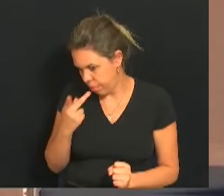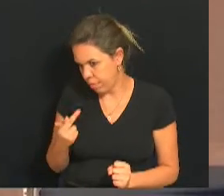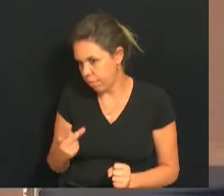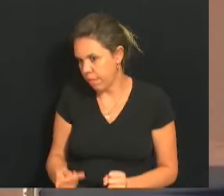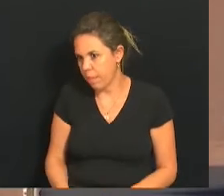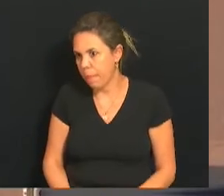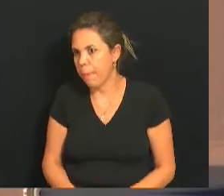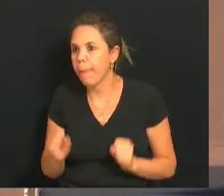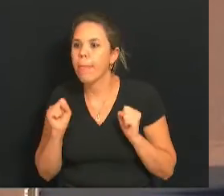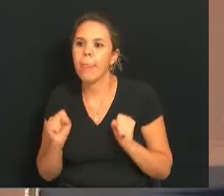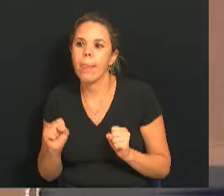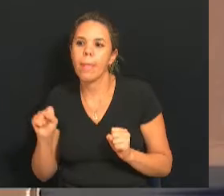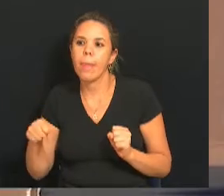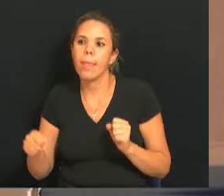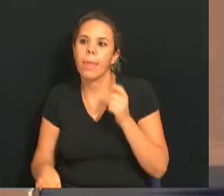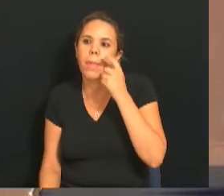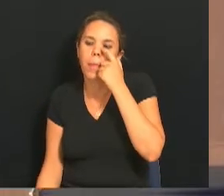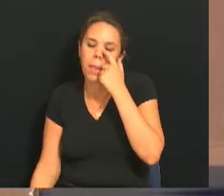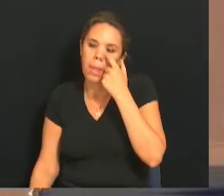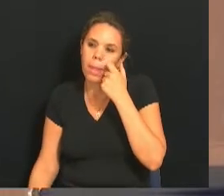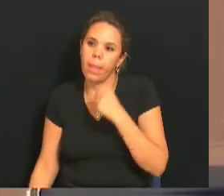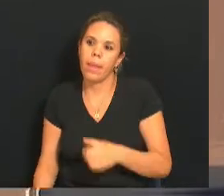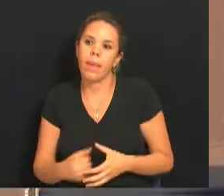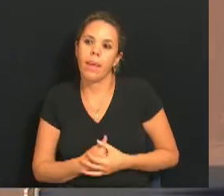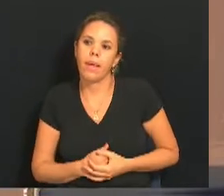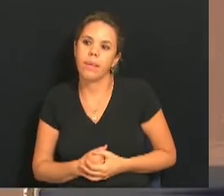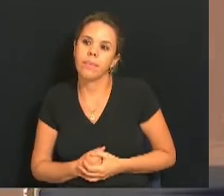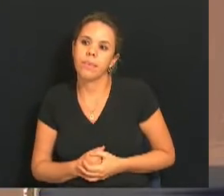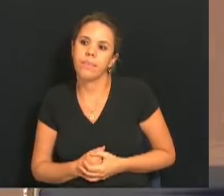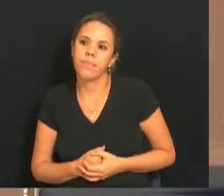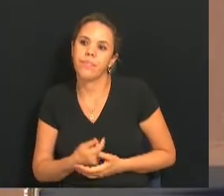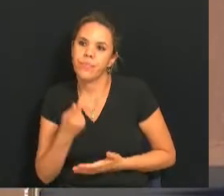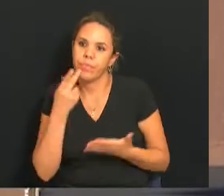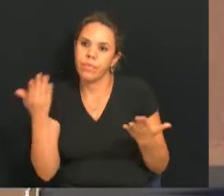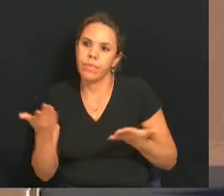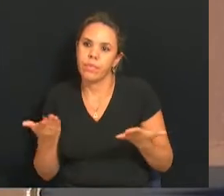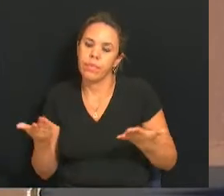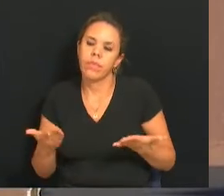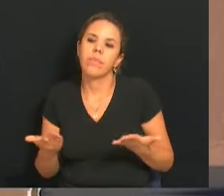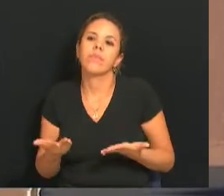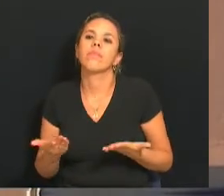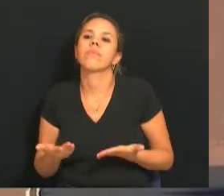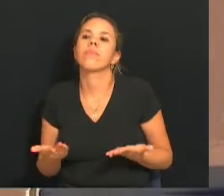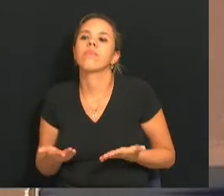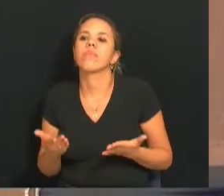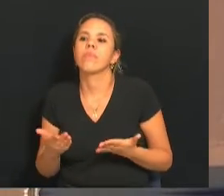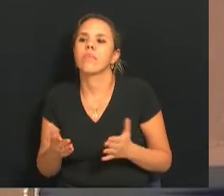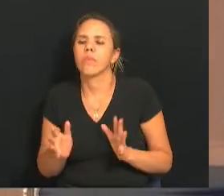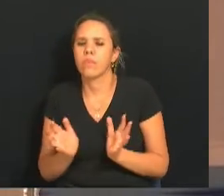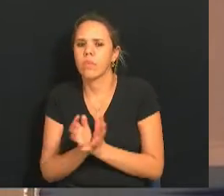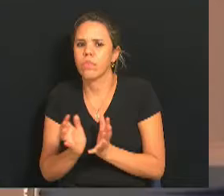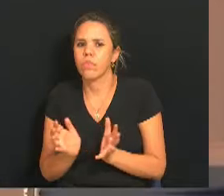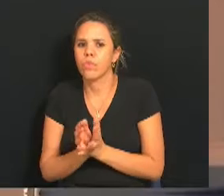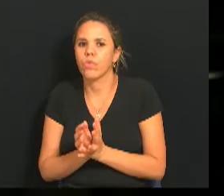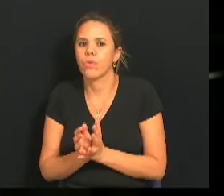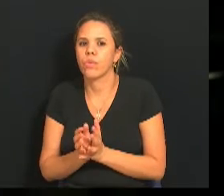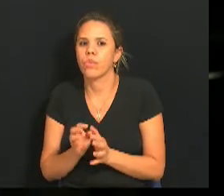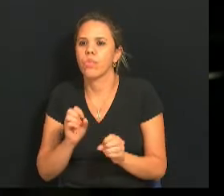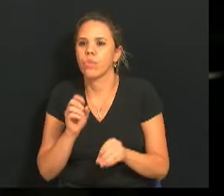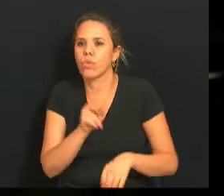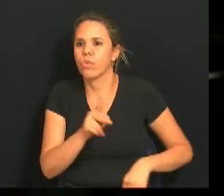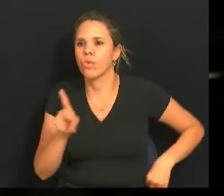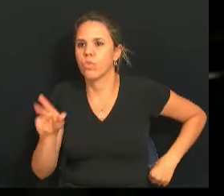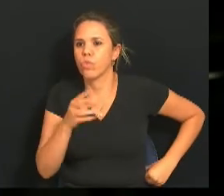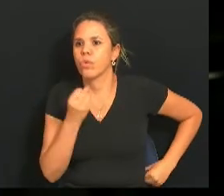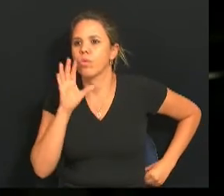Pode ser. Então, tá bom. Professor Cláudio Borges, que fala aqui pelo coletivo de educadores. Bom, boa